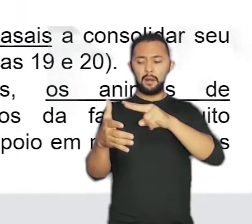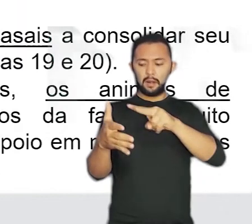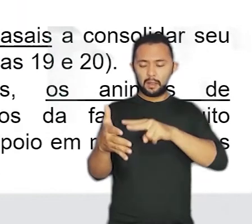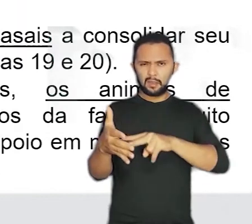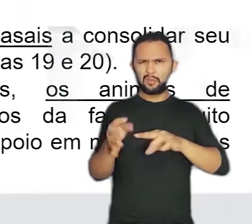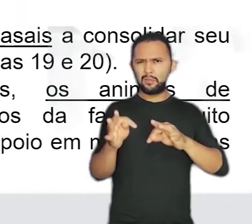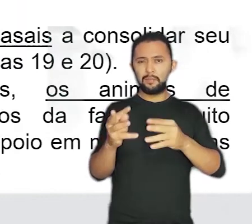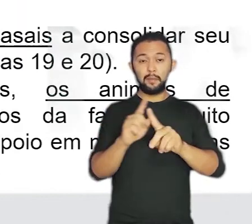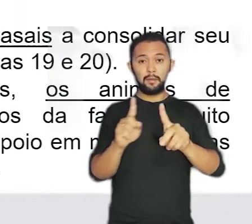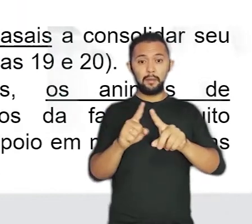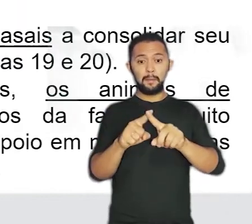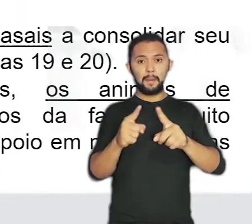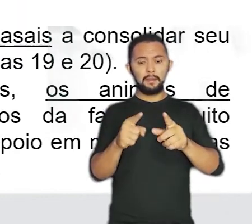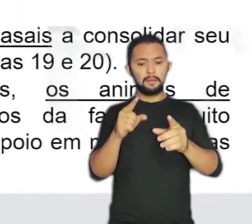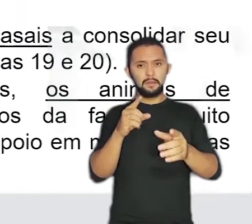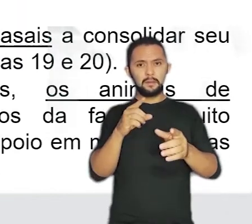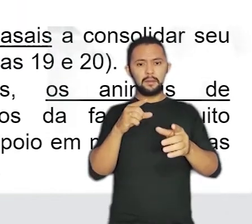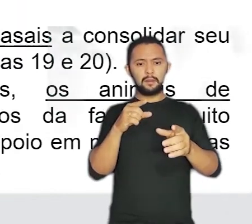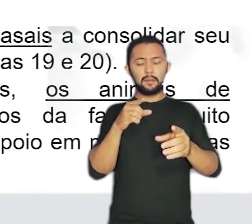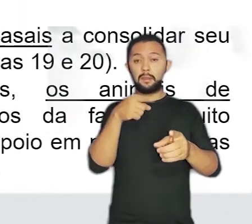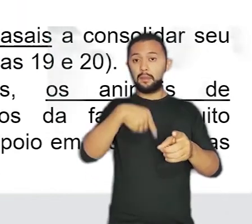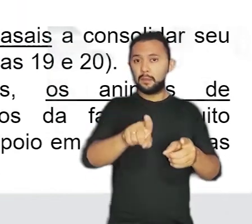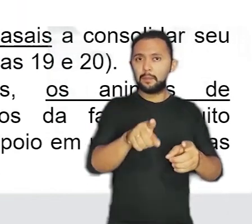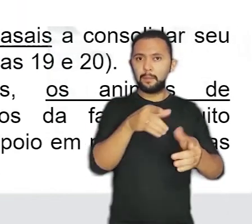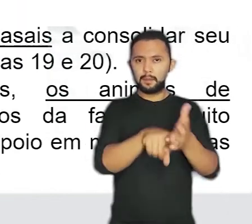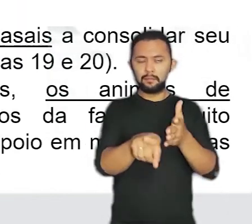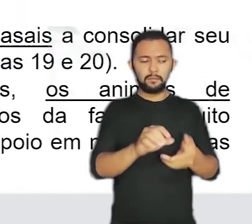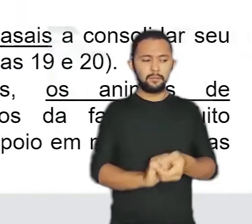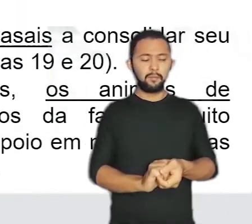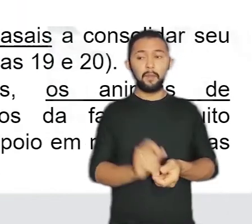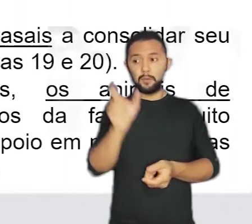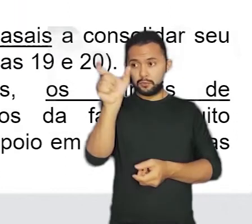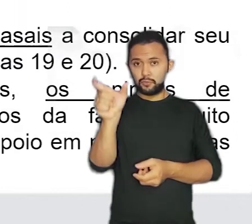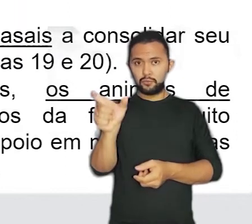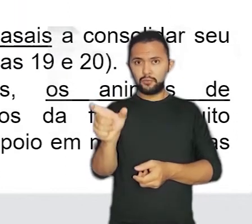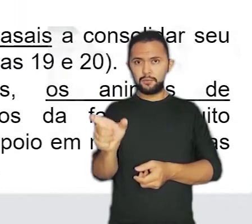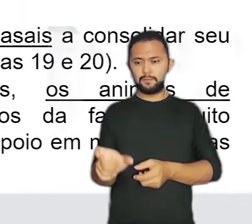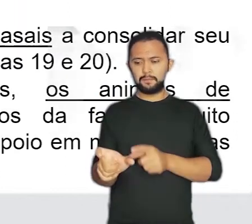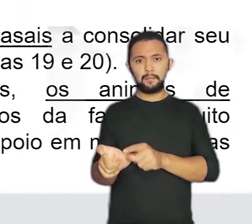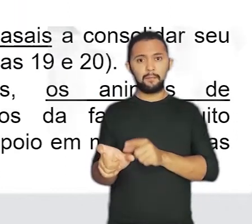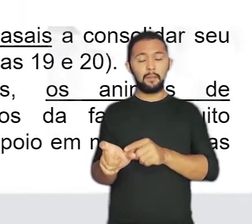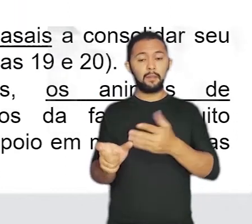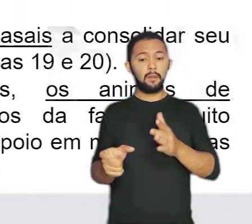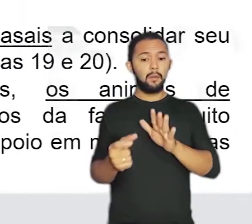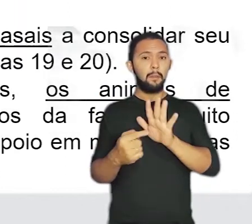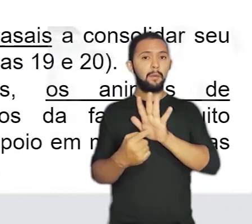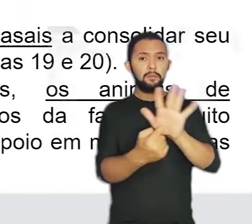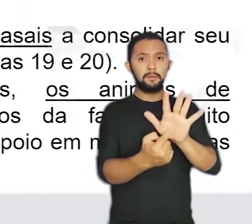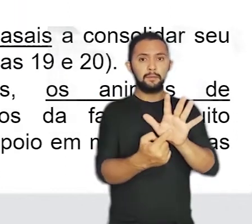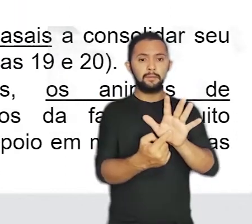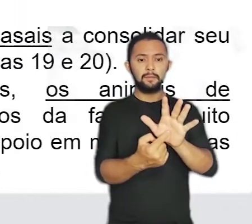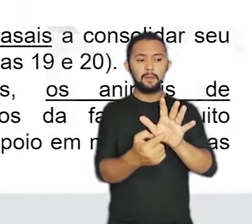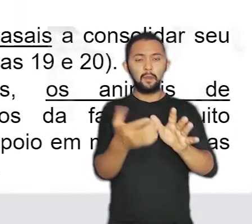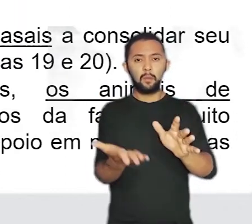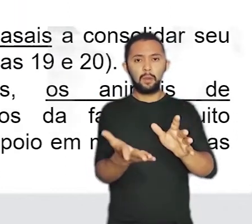nosso tempo. Então, vamos aí direto para a nossa pergunta. O sujeito da oração a que pertence foi devidamente destacado na seguinte